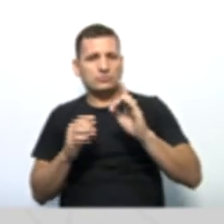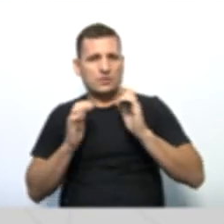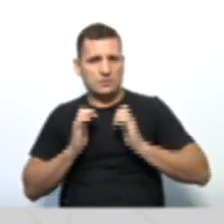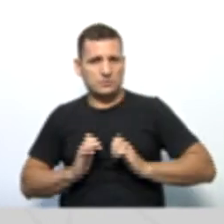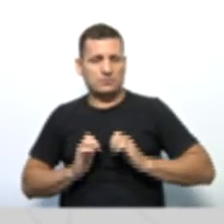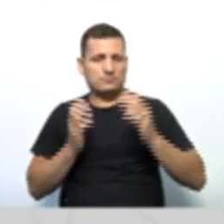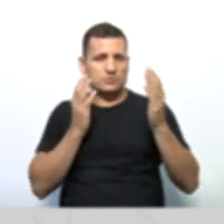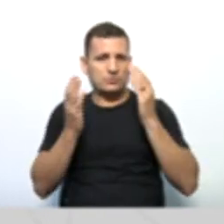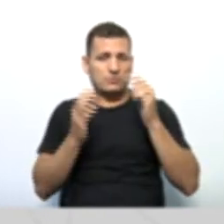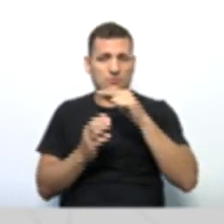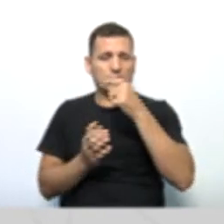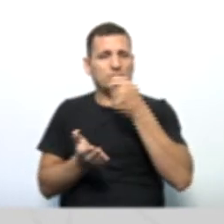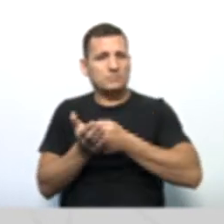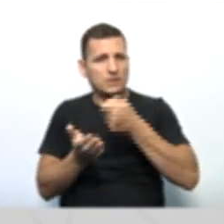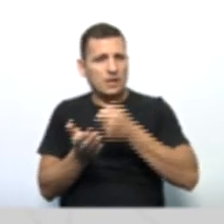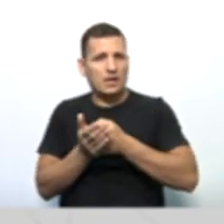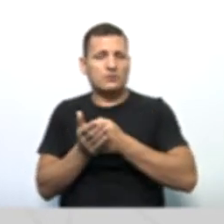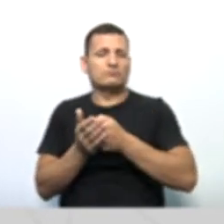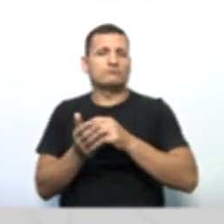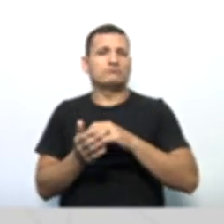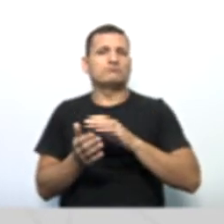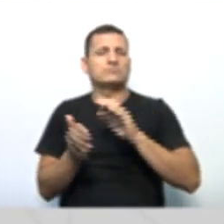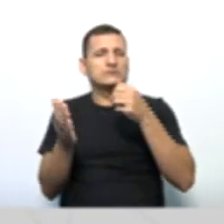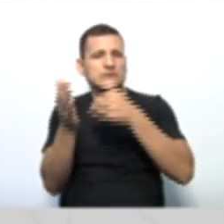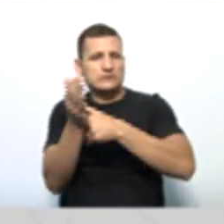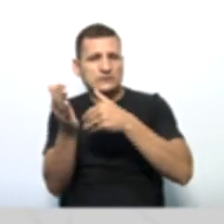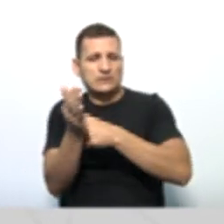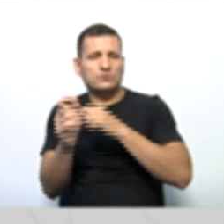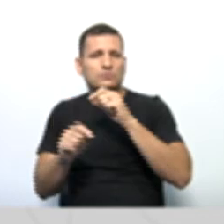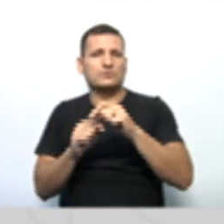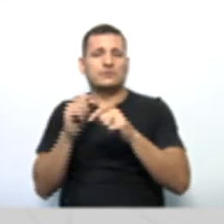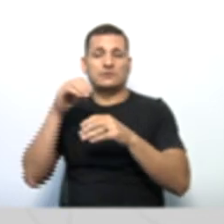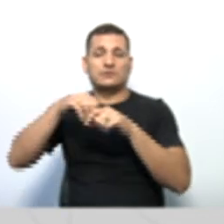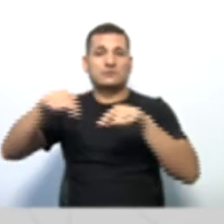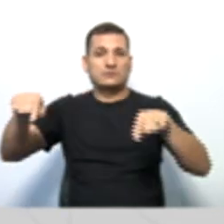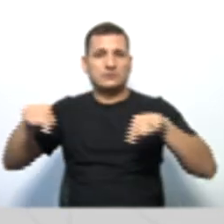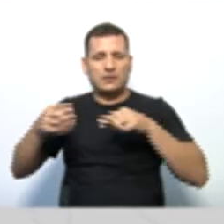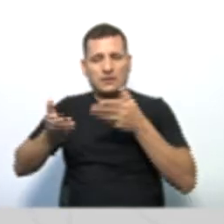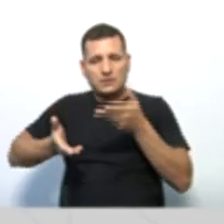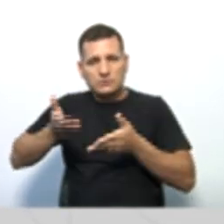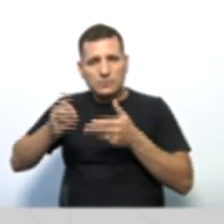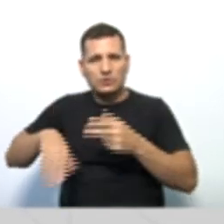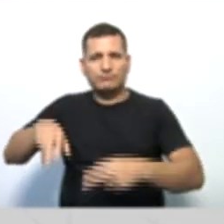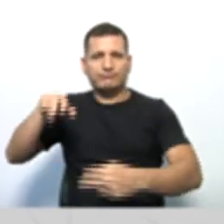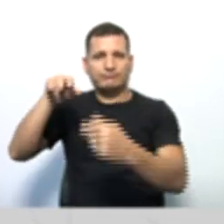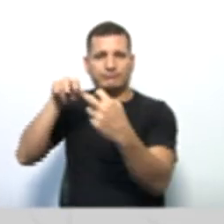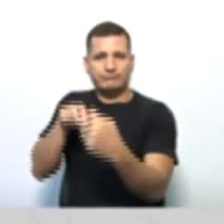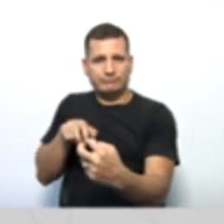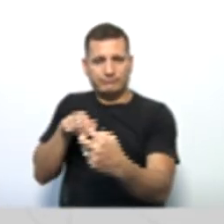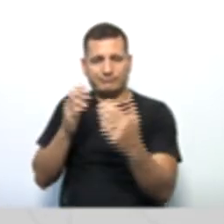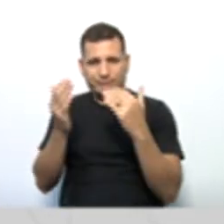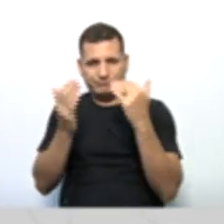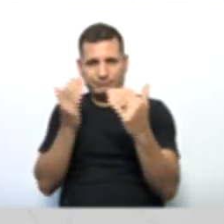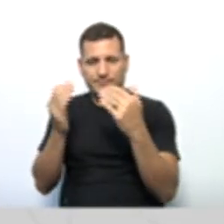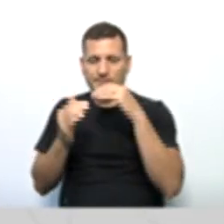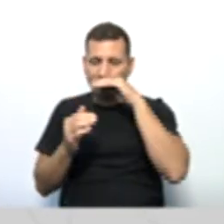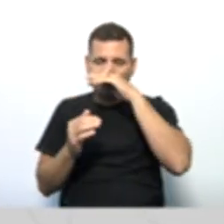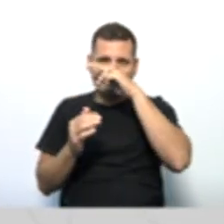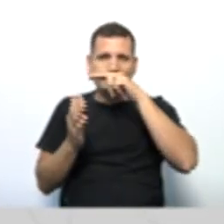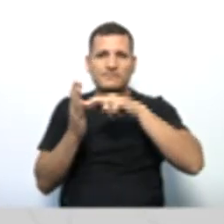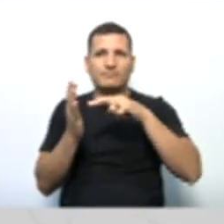obrigado a manter o sigilo do que é contado no consultório. Então, essas são as normas